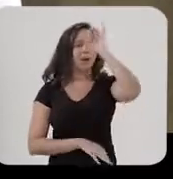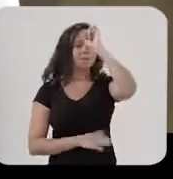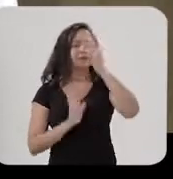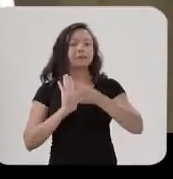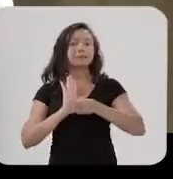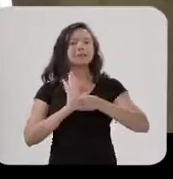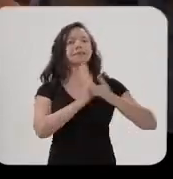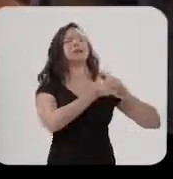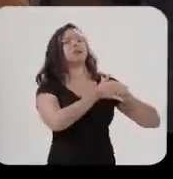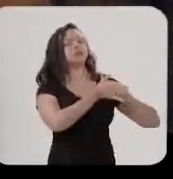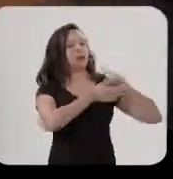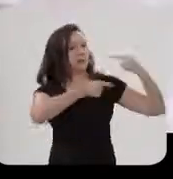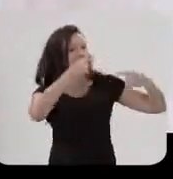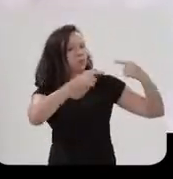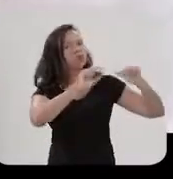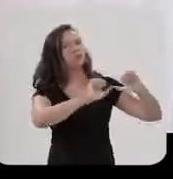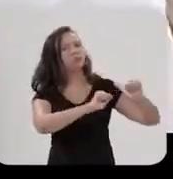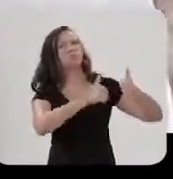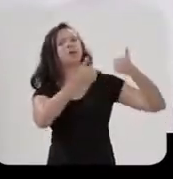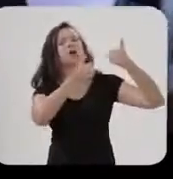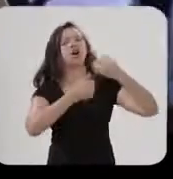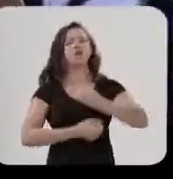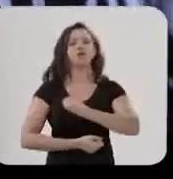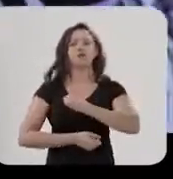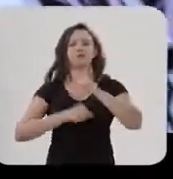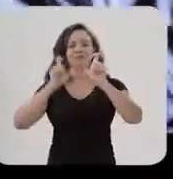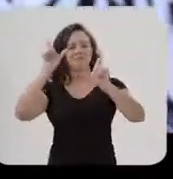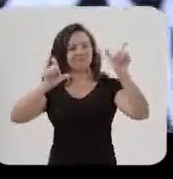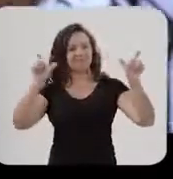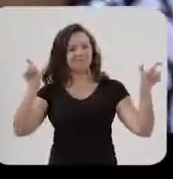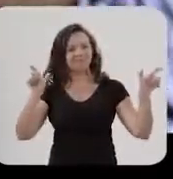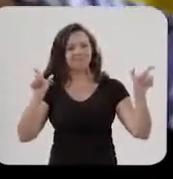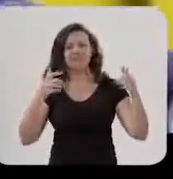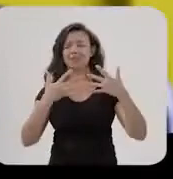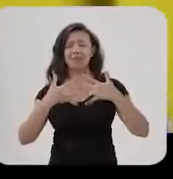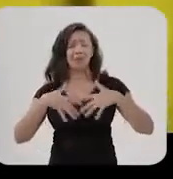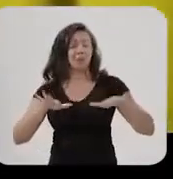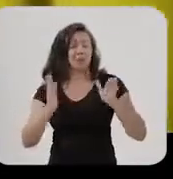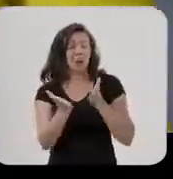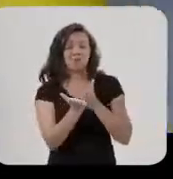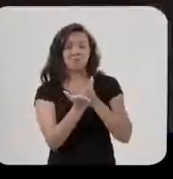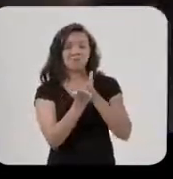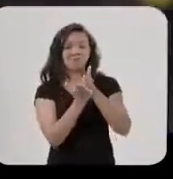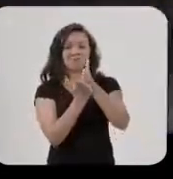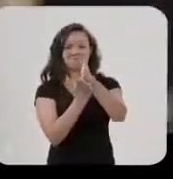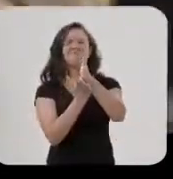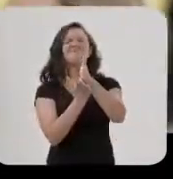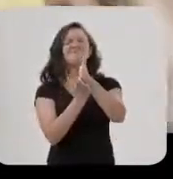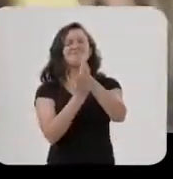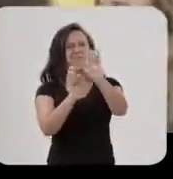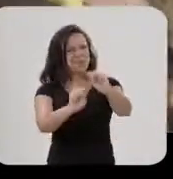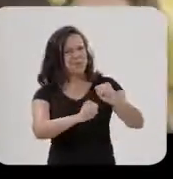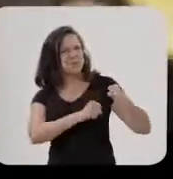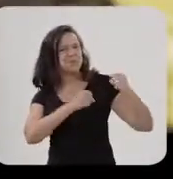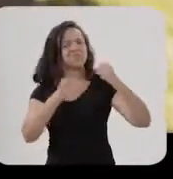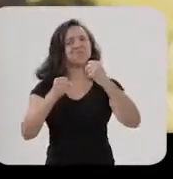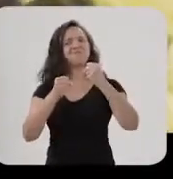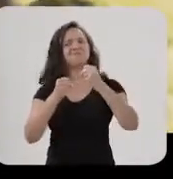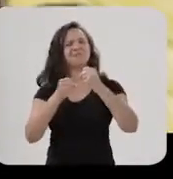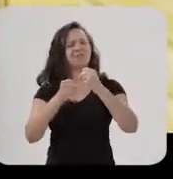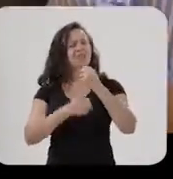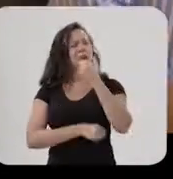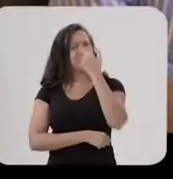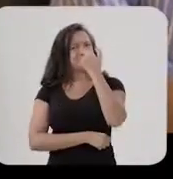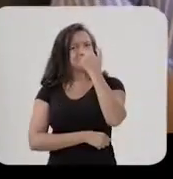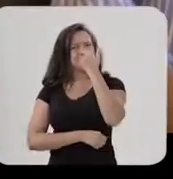aprende desde cedo como a política é capaz de melhorar a vida das pessoas, é natural seguir por esse caminho. E por mais que